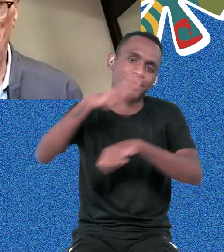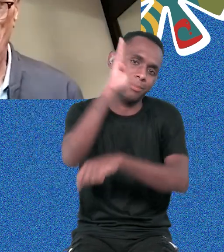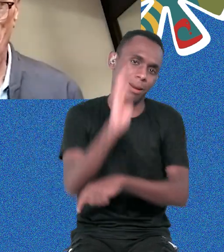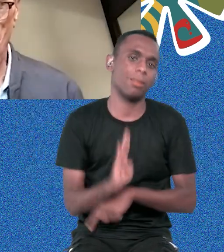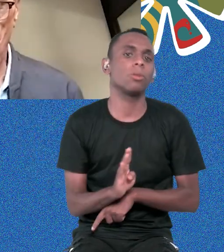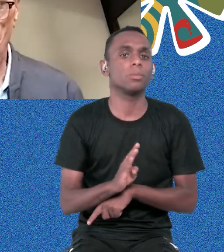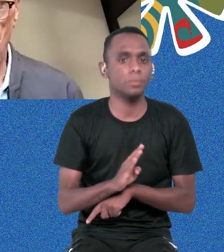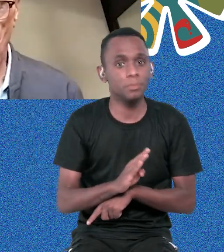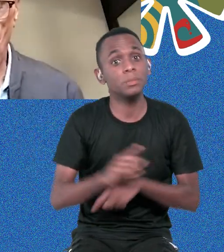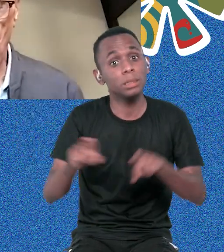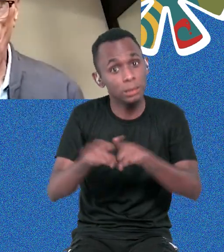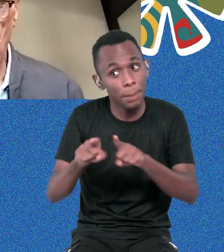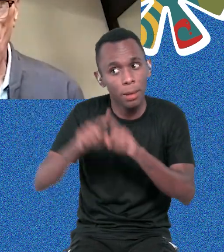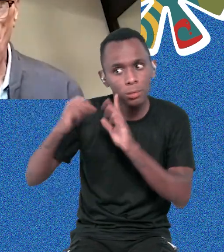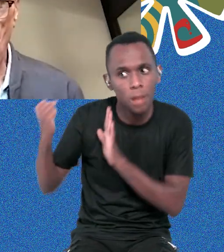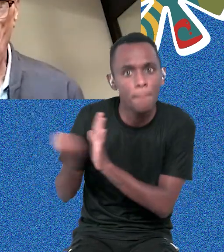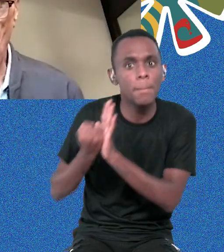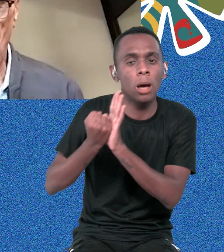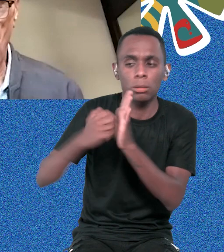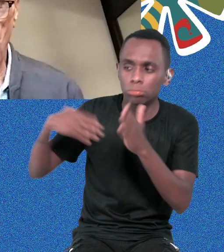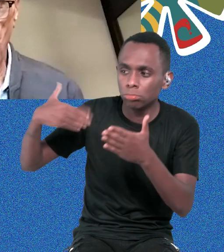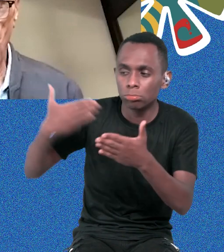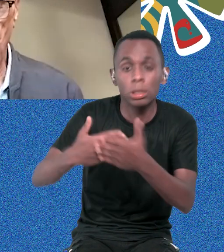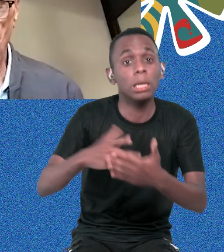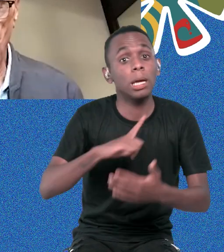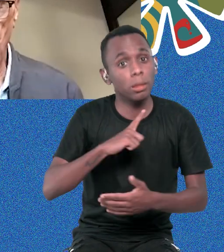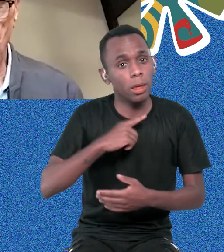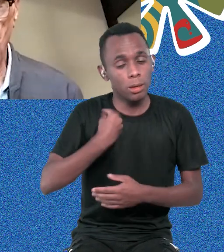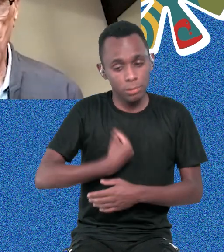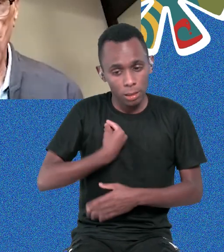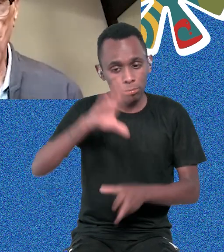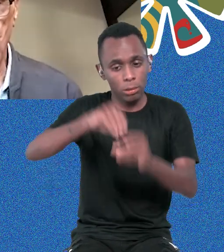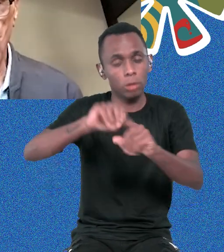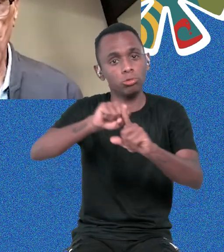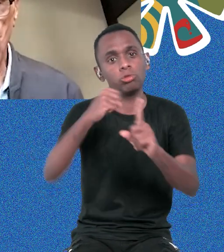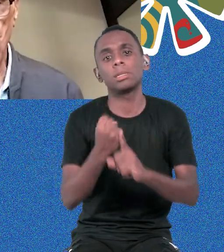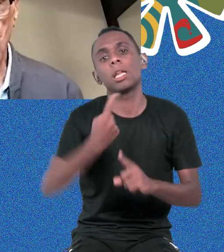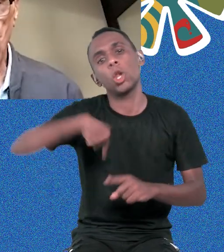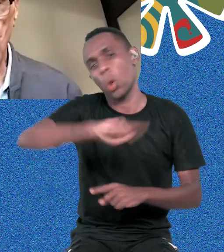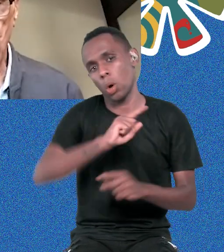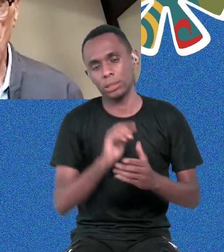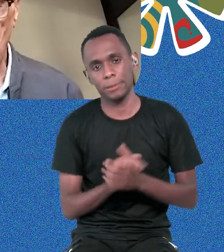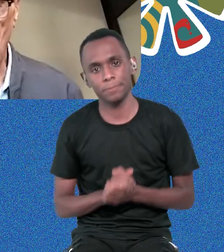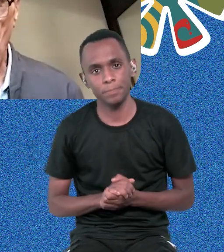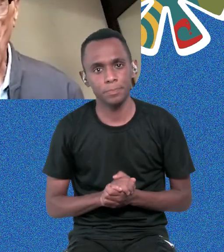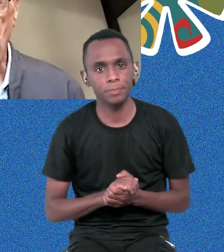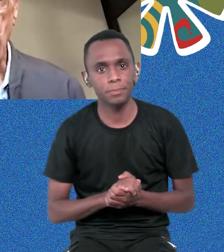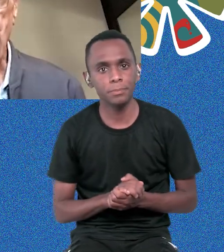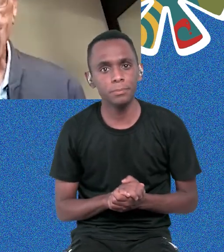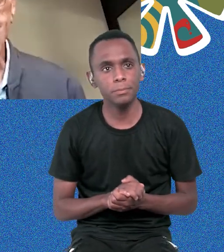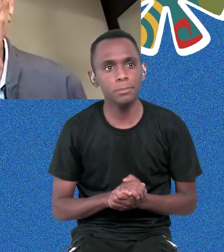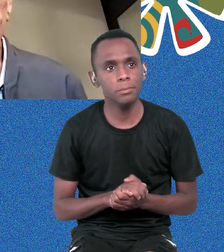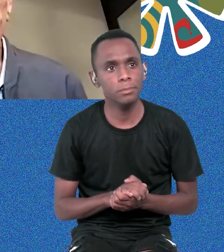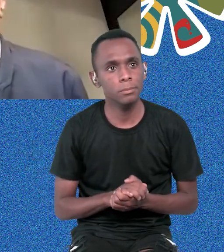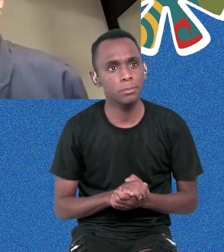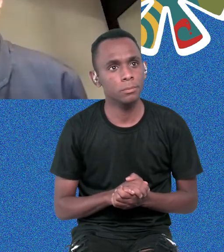cultura, né, e de matrizes de formação que estão presentes na nossa sociedade.